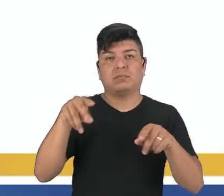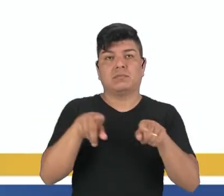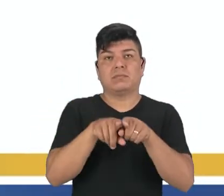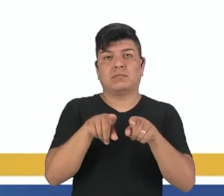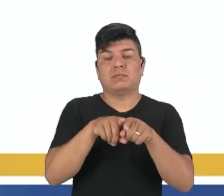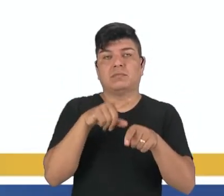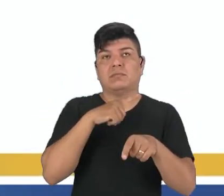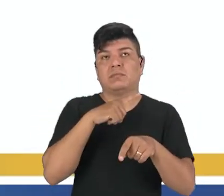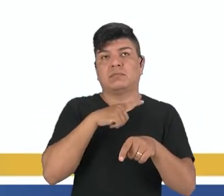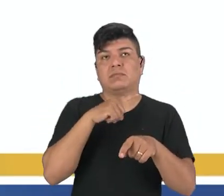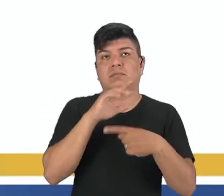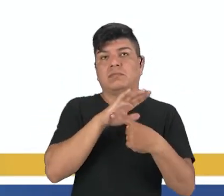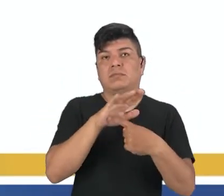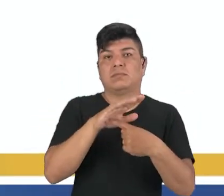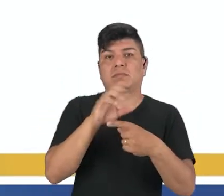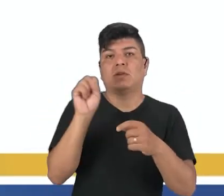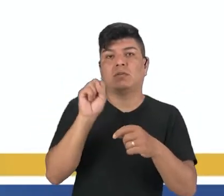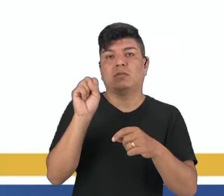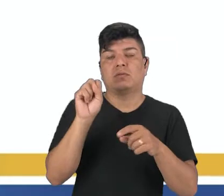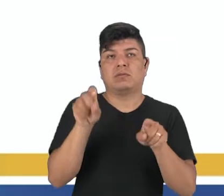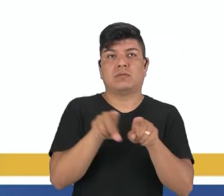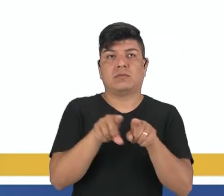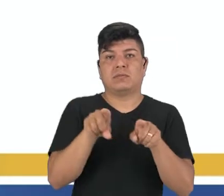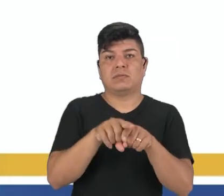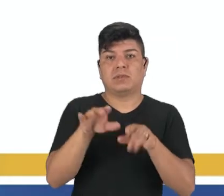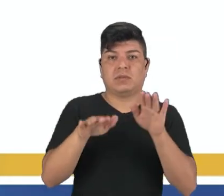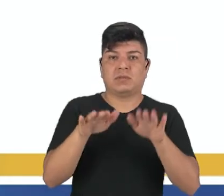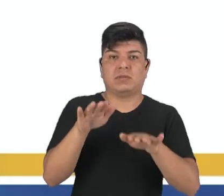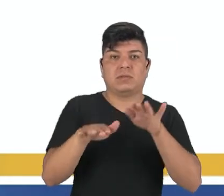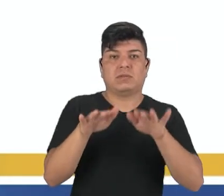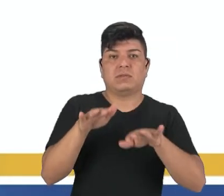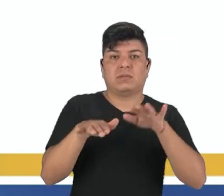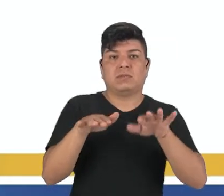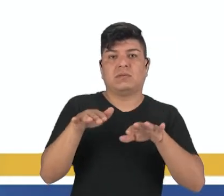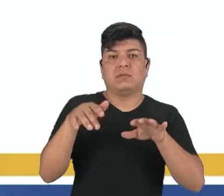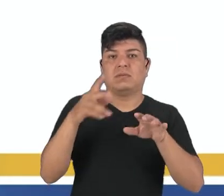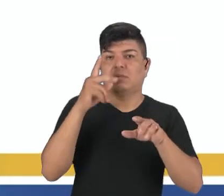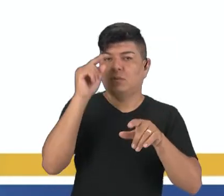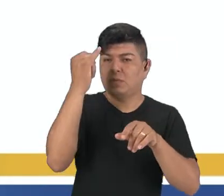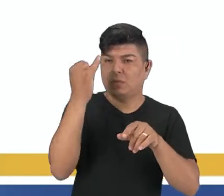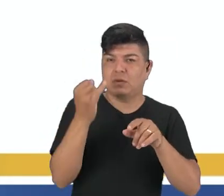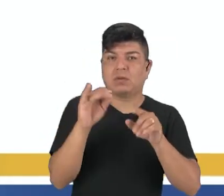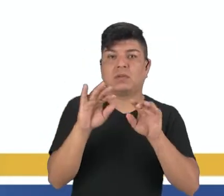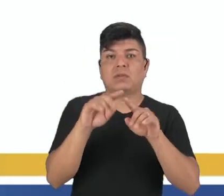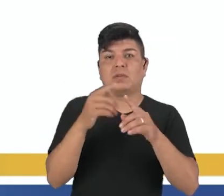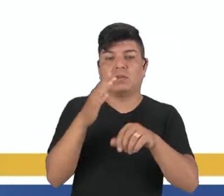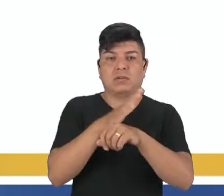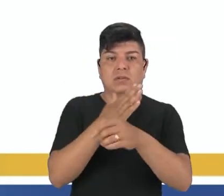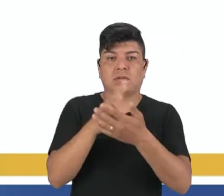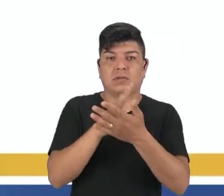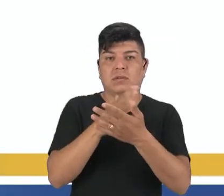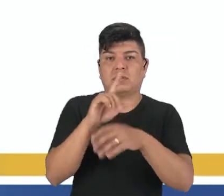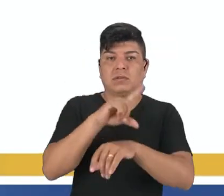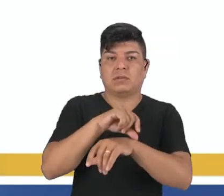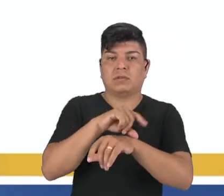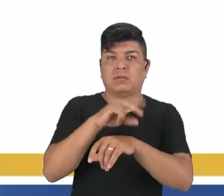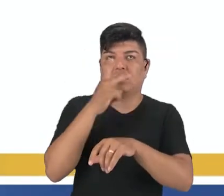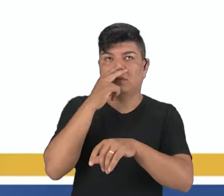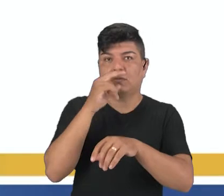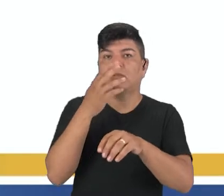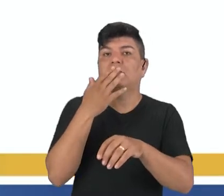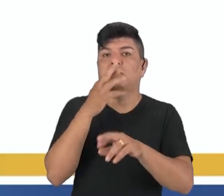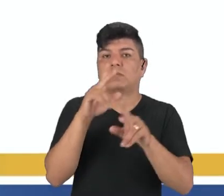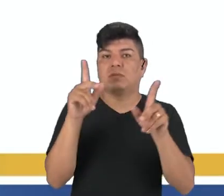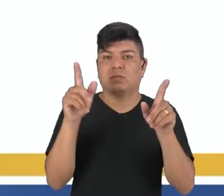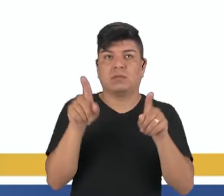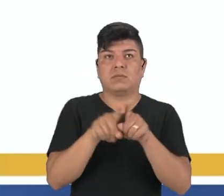também o ponteiro que mostra os segundos. Geralmente esse ponteiro ele é médio e mais fino. Em alguns relógios, ele costuma ser de cor